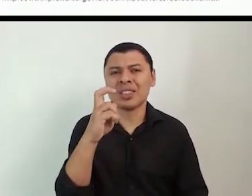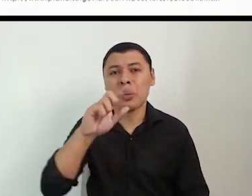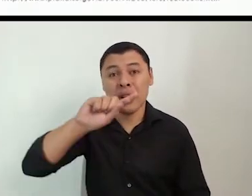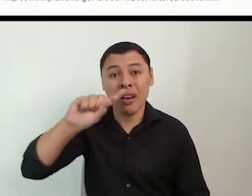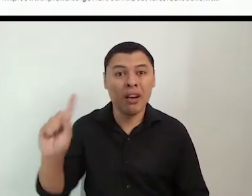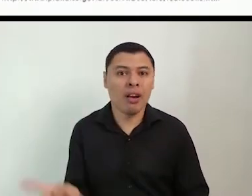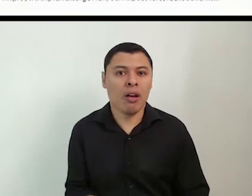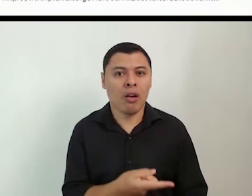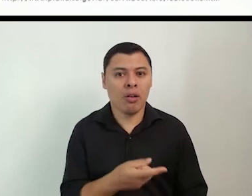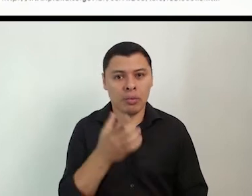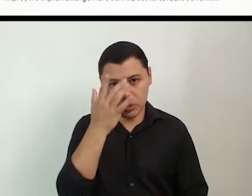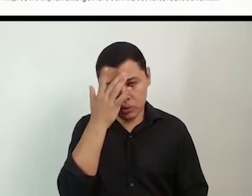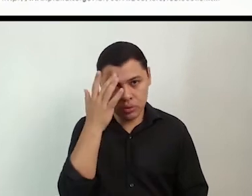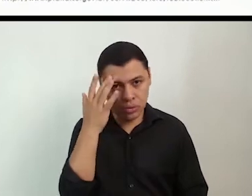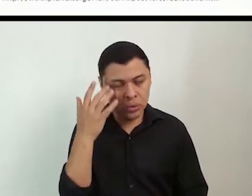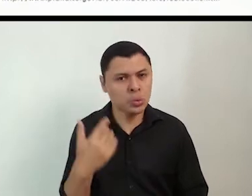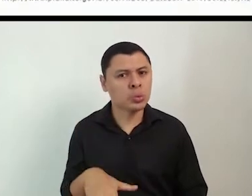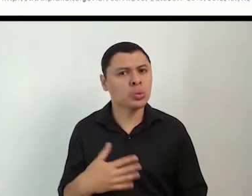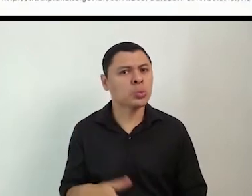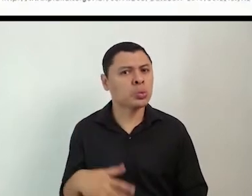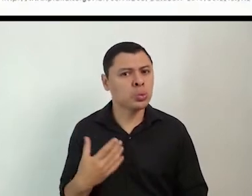pessoas. É bastante gente, né?